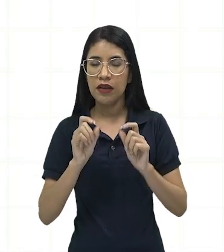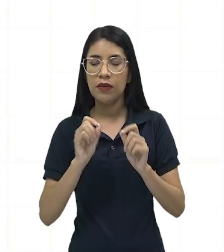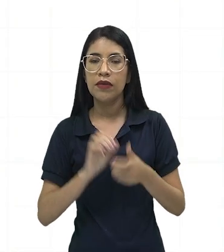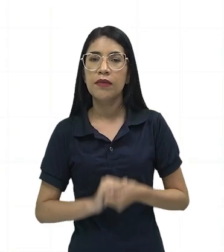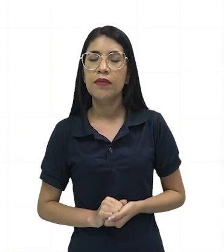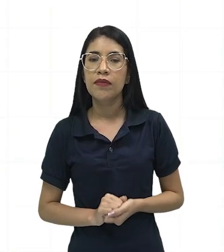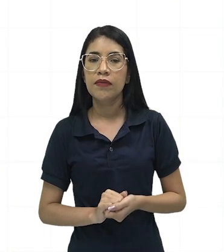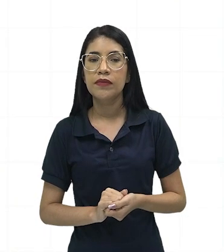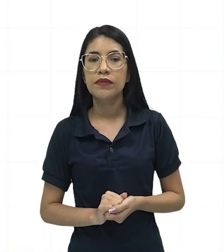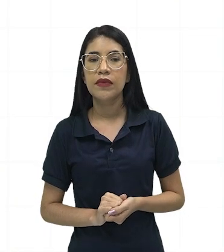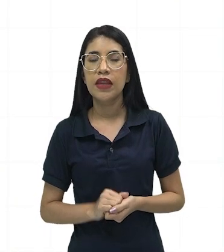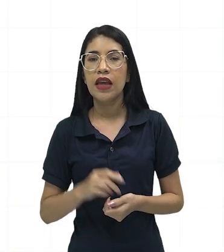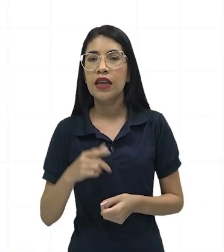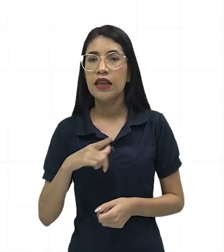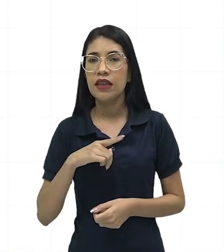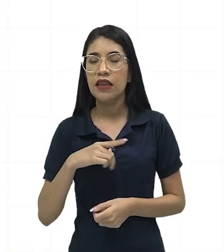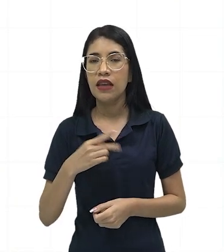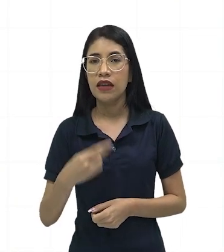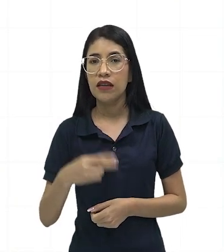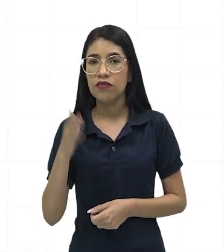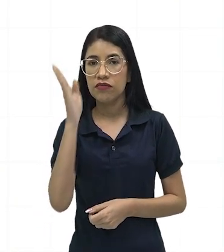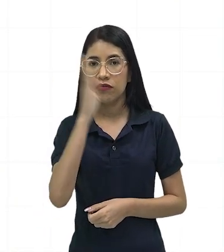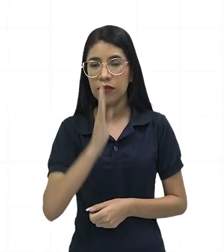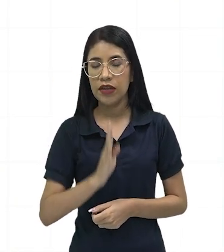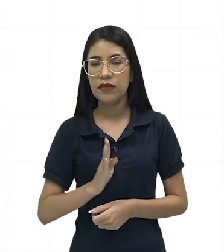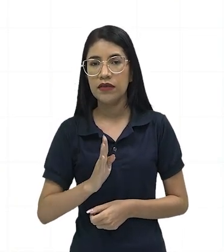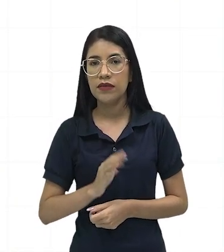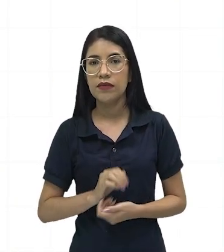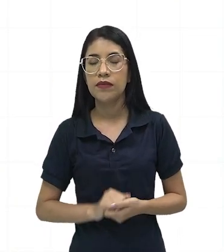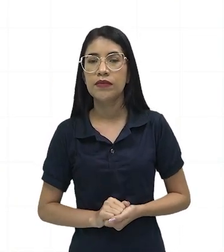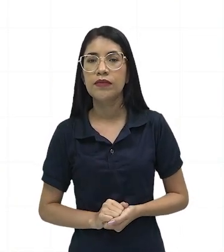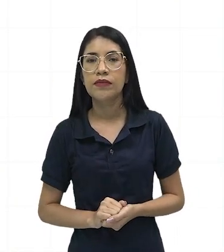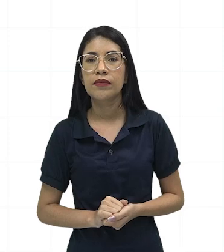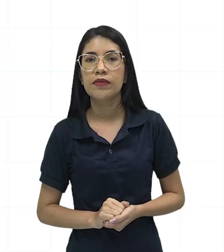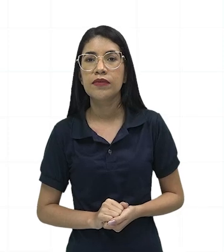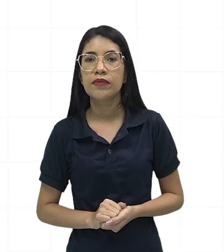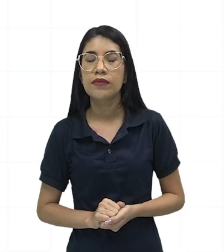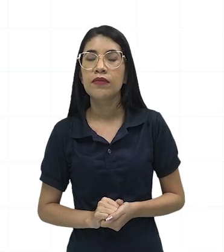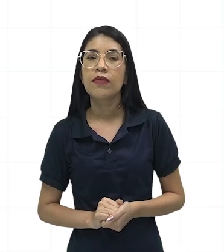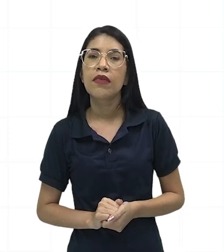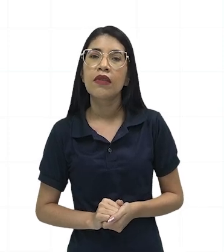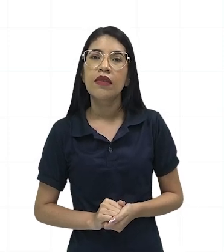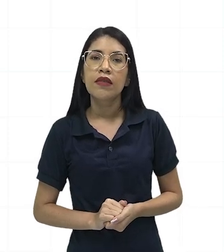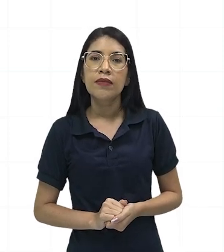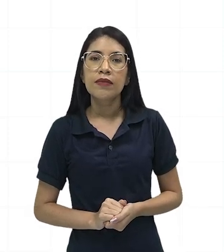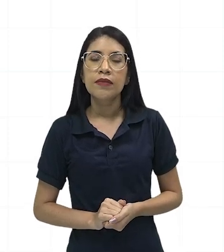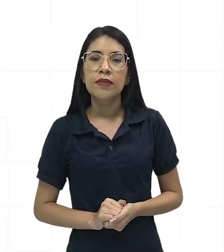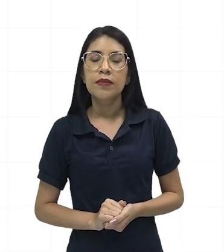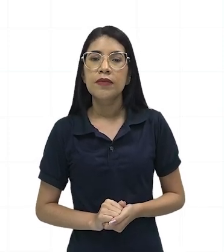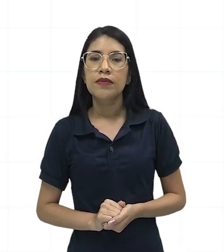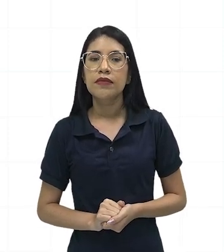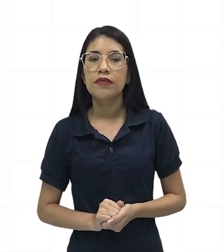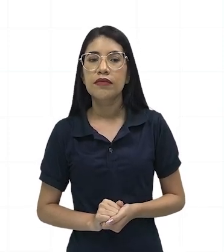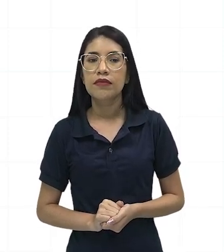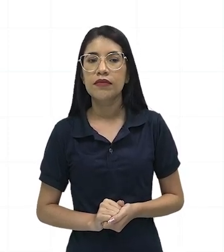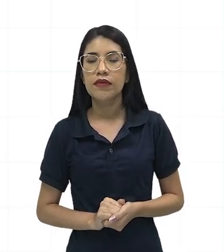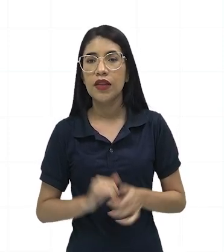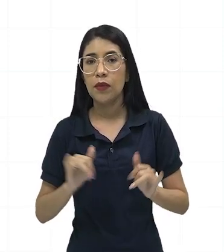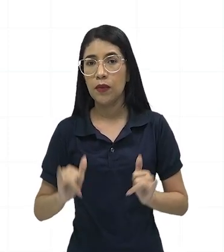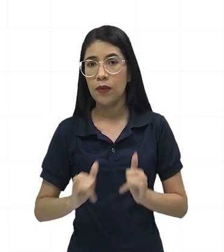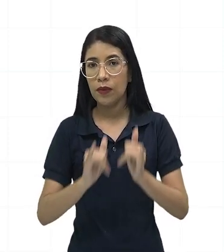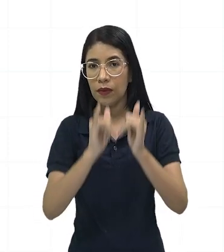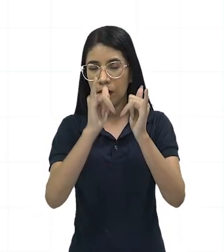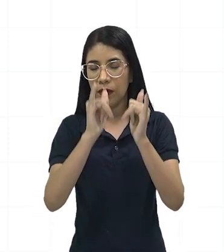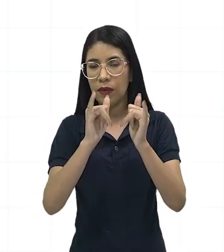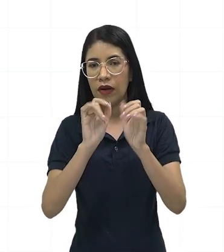usinas elétricas presentes no Brasil, no nosso país. Certo? A usina hidrelétrica